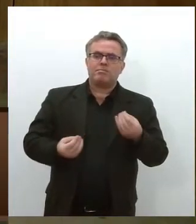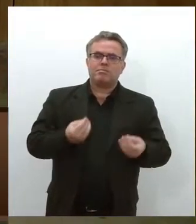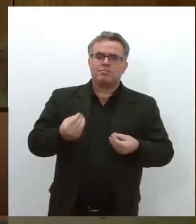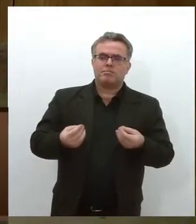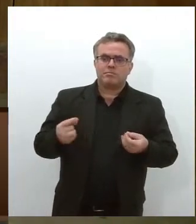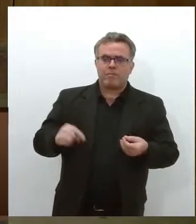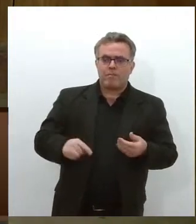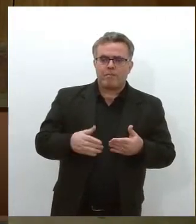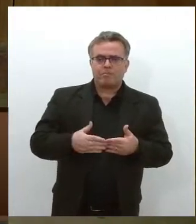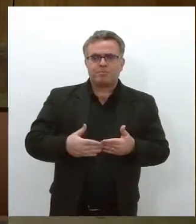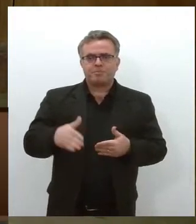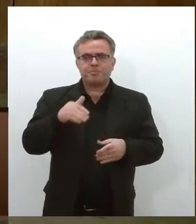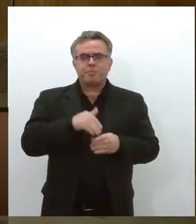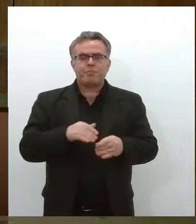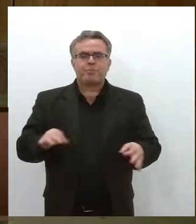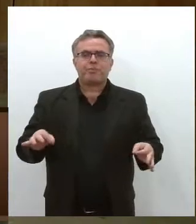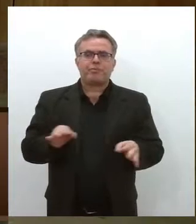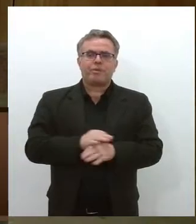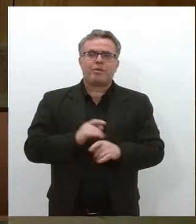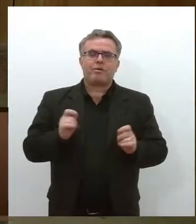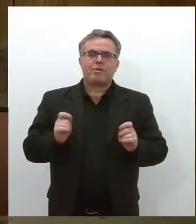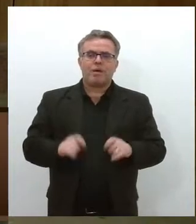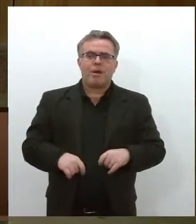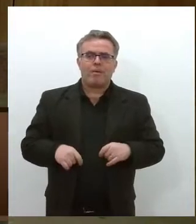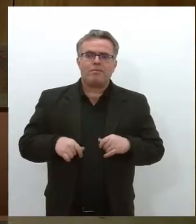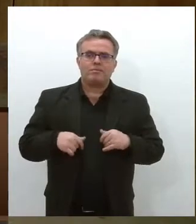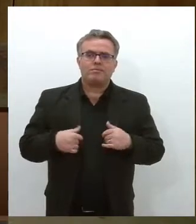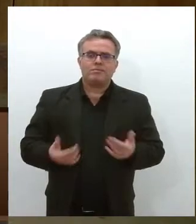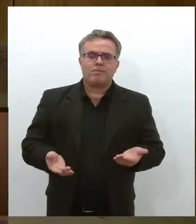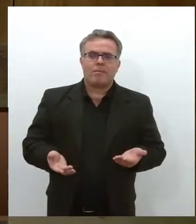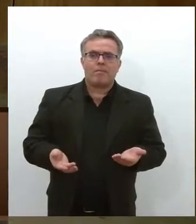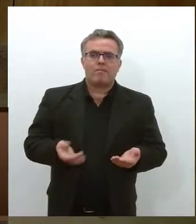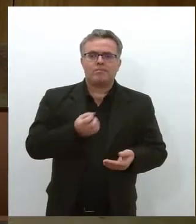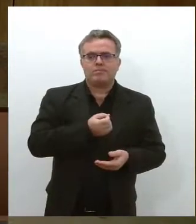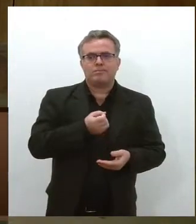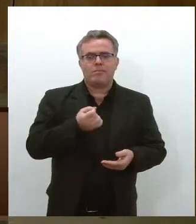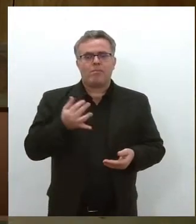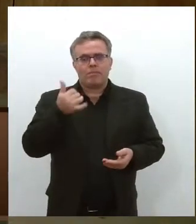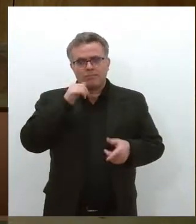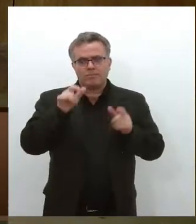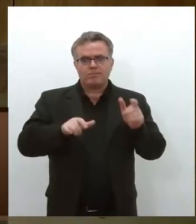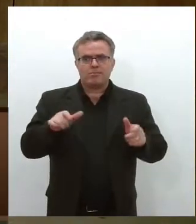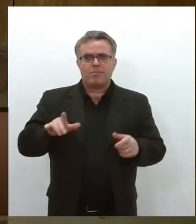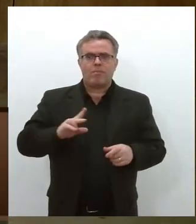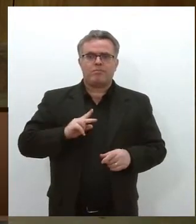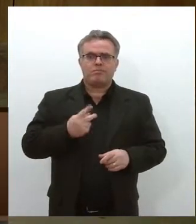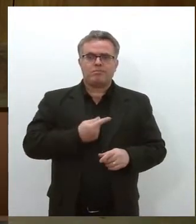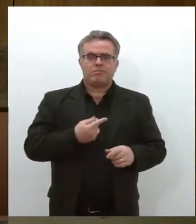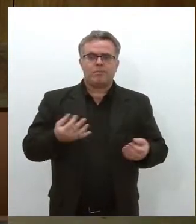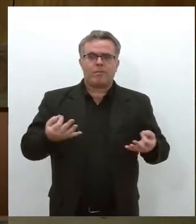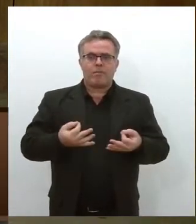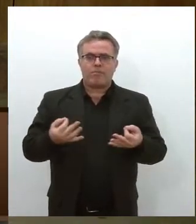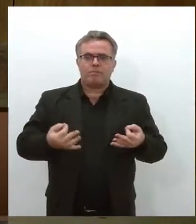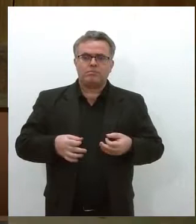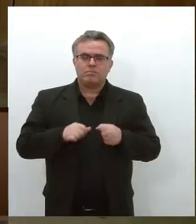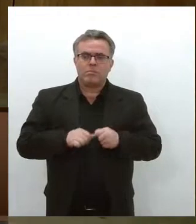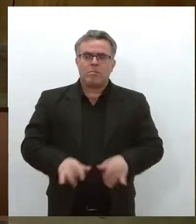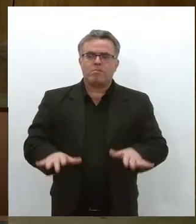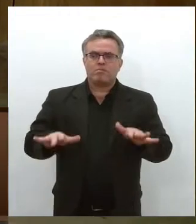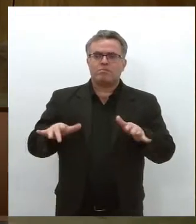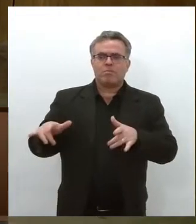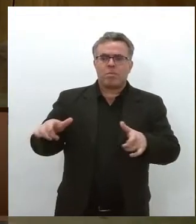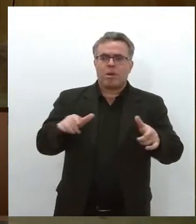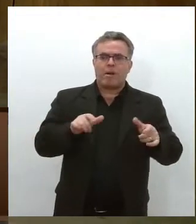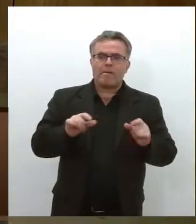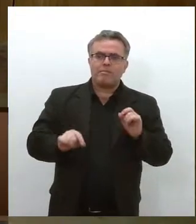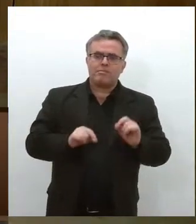eleição especificamente, onde houve um número maior de mulheres, inclusive mulheres trans, ganhando corpo aí, ganhando espaço lá